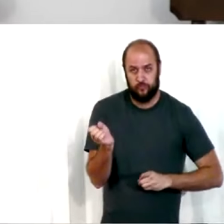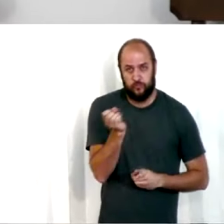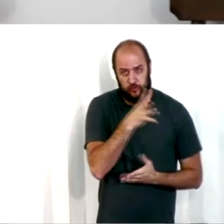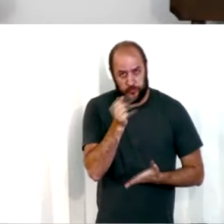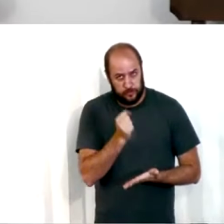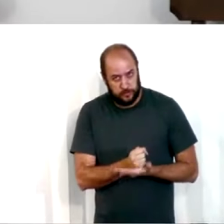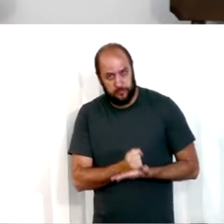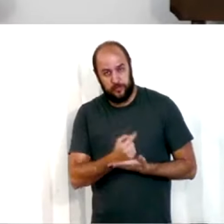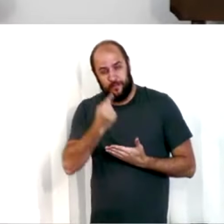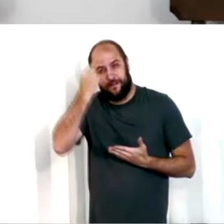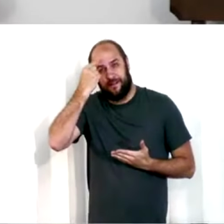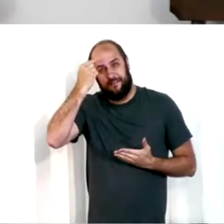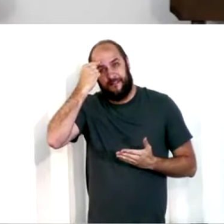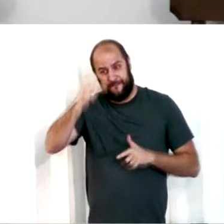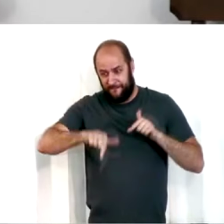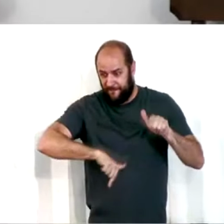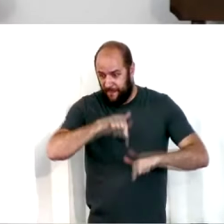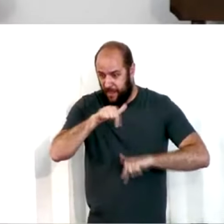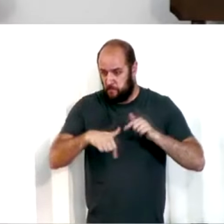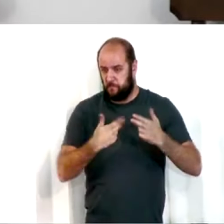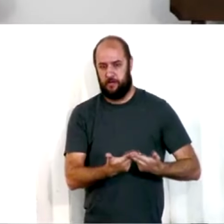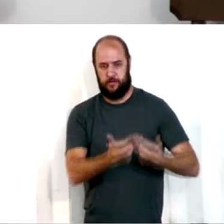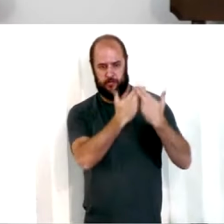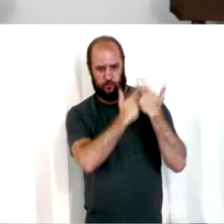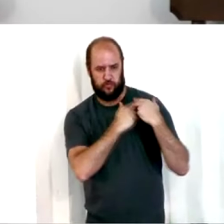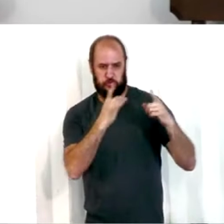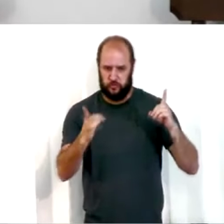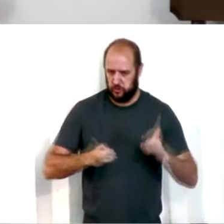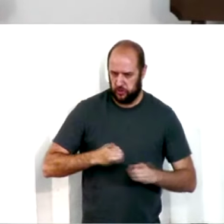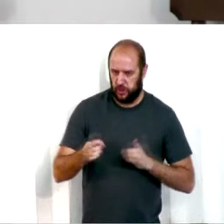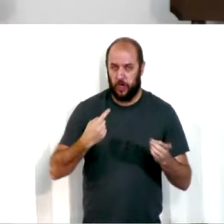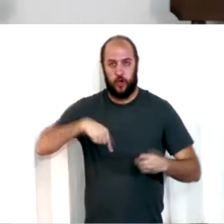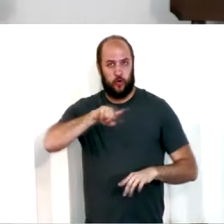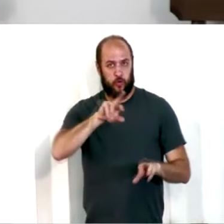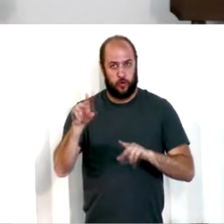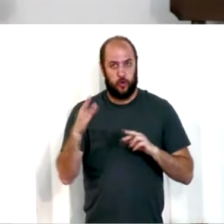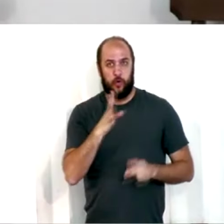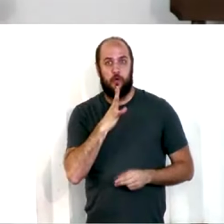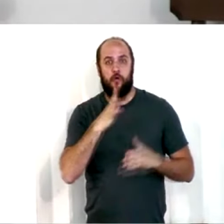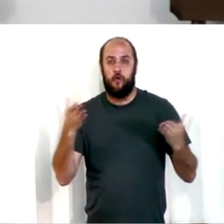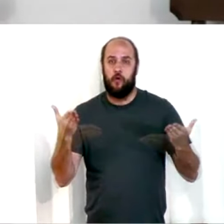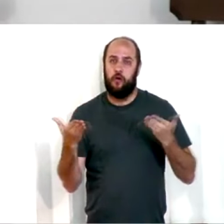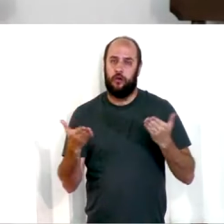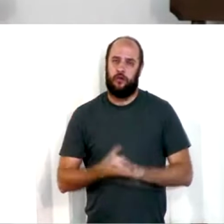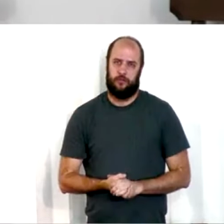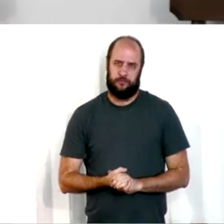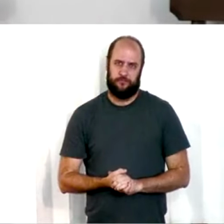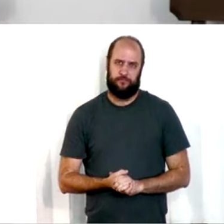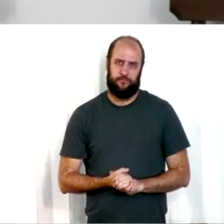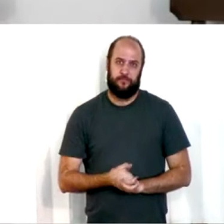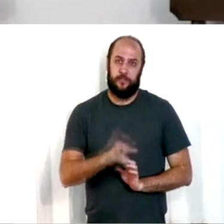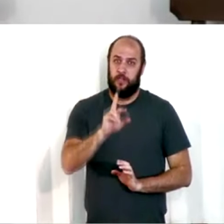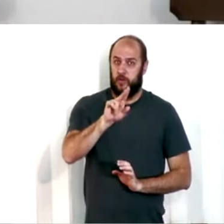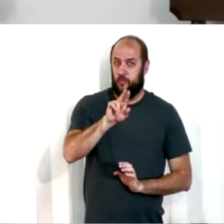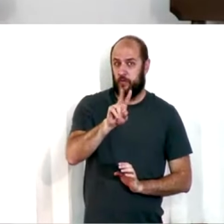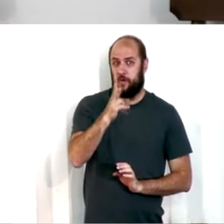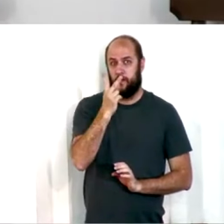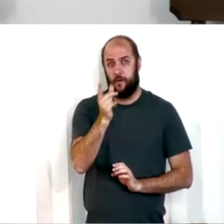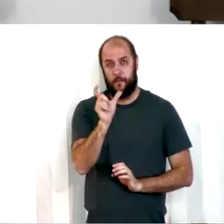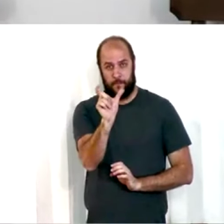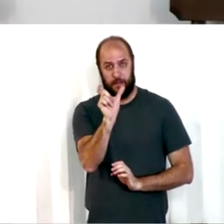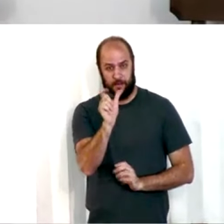ele está se referindo ao ofício eclesiástico de ser diácono. Assim como quando a palavra apóstolo no Novo